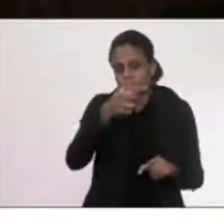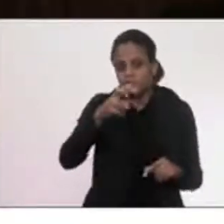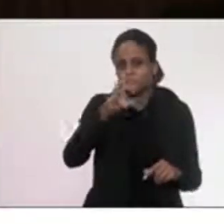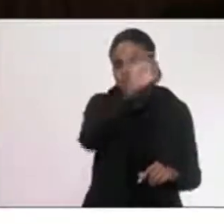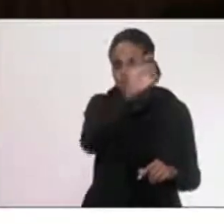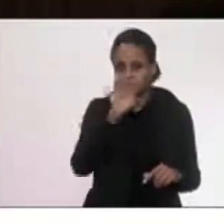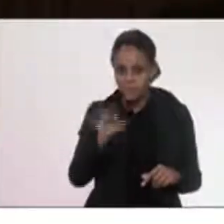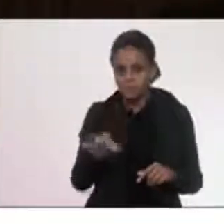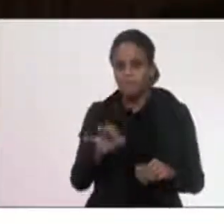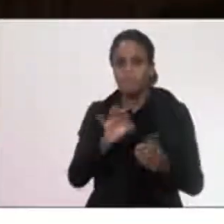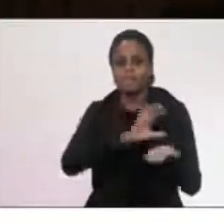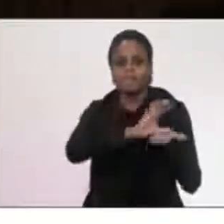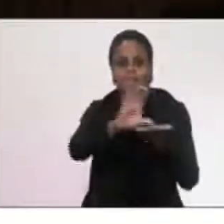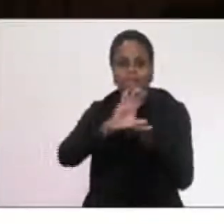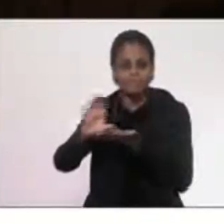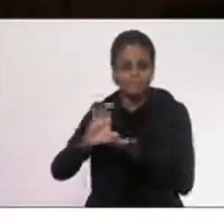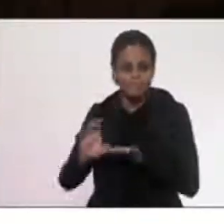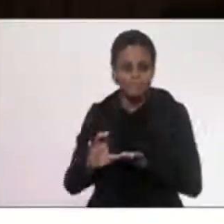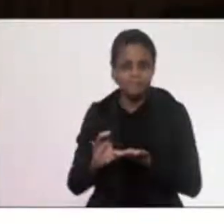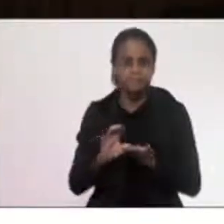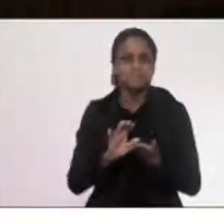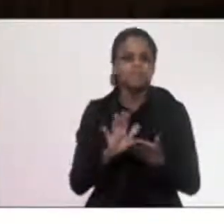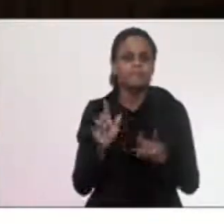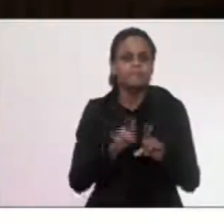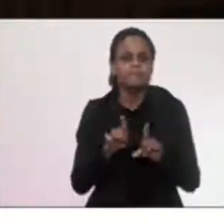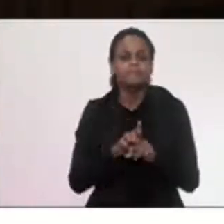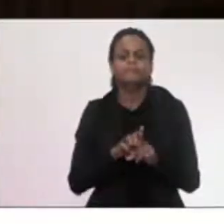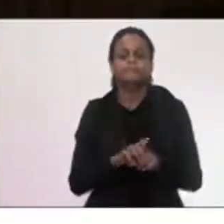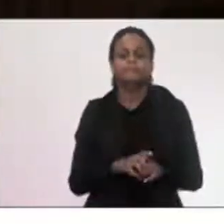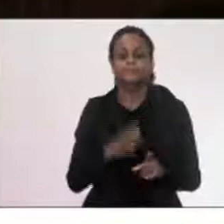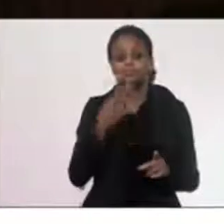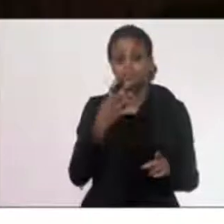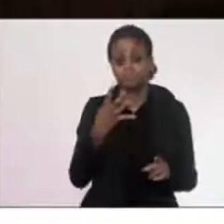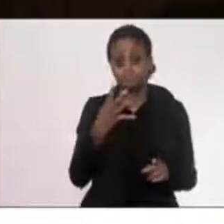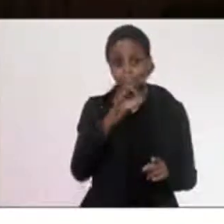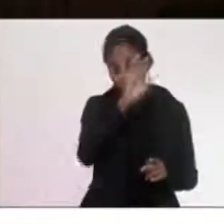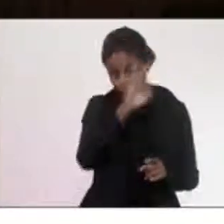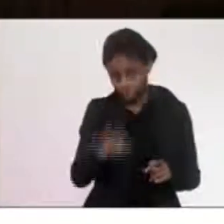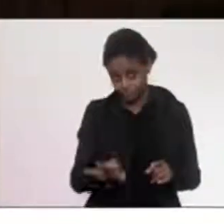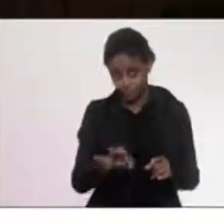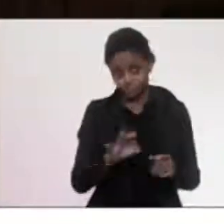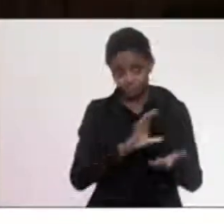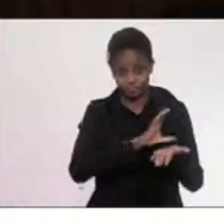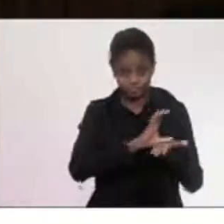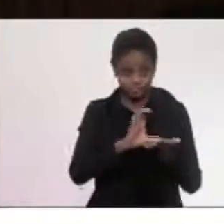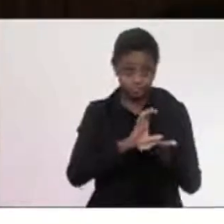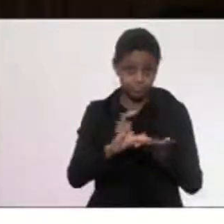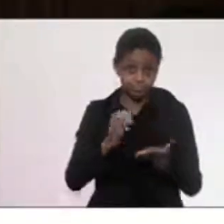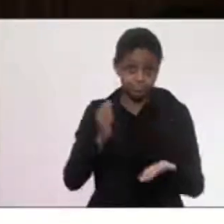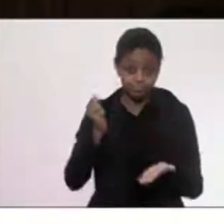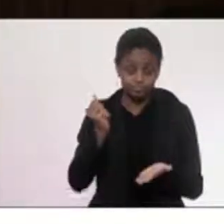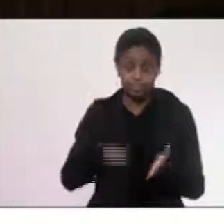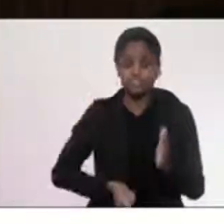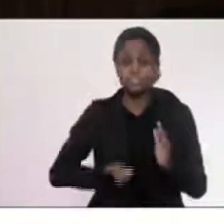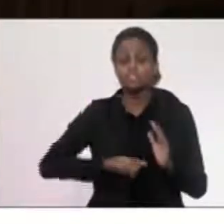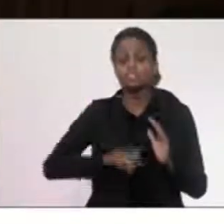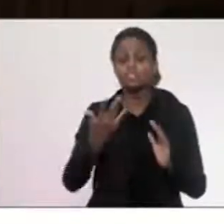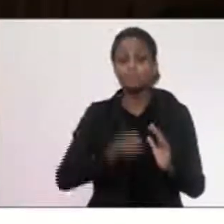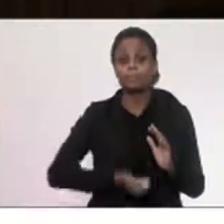despesas discricionárias e quase 4% das despesas totais, ele pode afetar os nossos bandejões. Só a